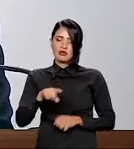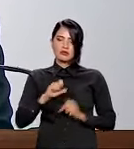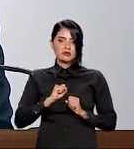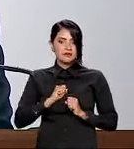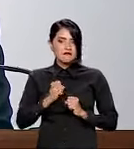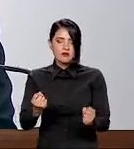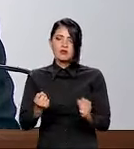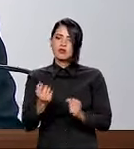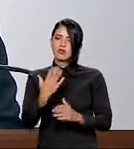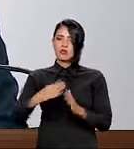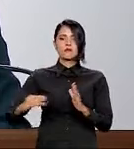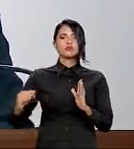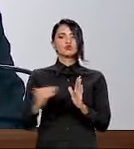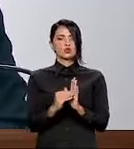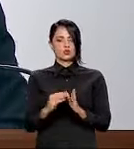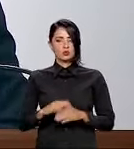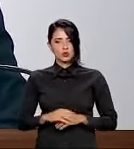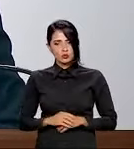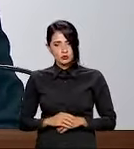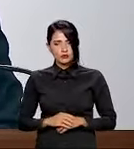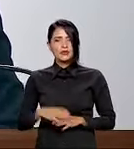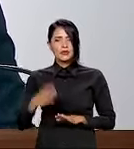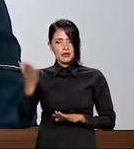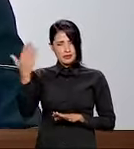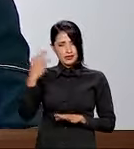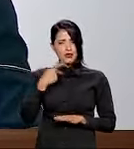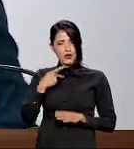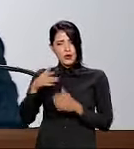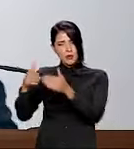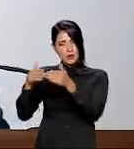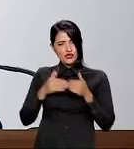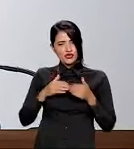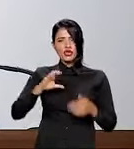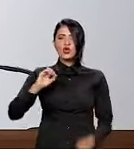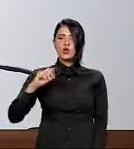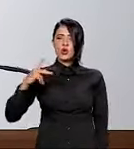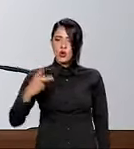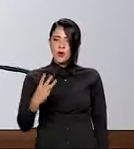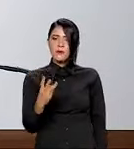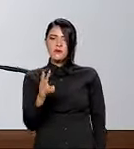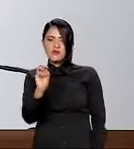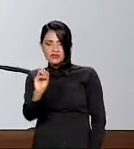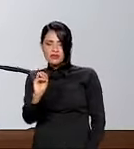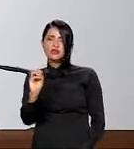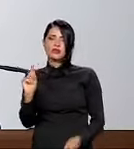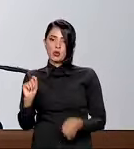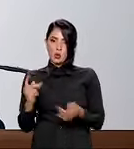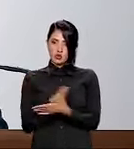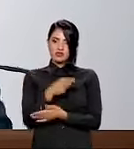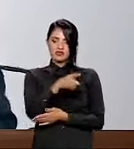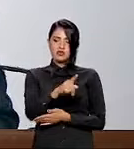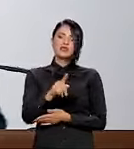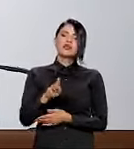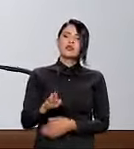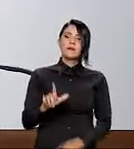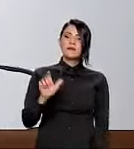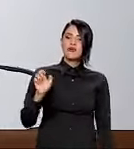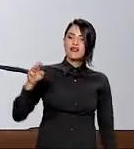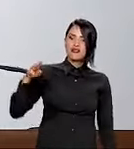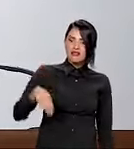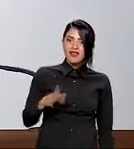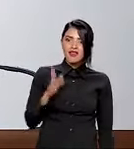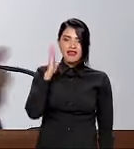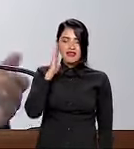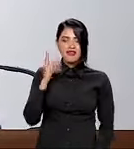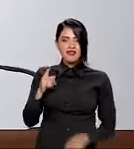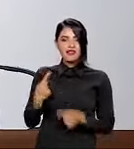defesa da Amazônia. Quando eu pedi que a COP30 fosse sediada em Belém, é porque